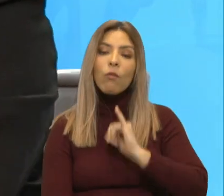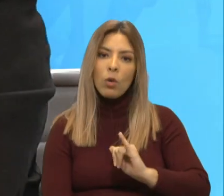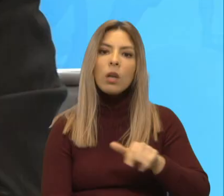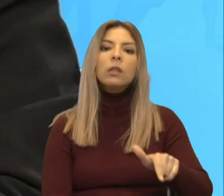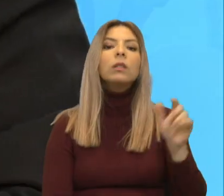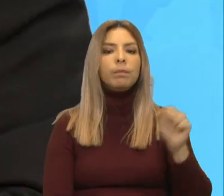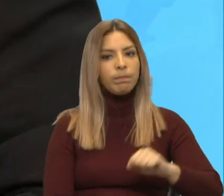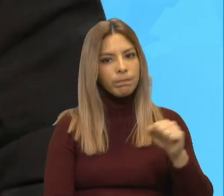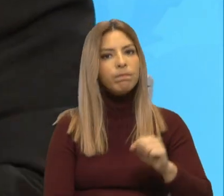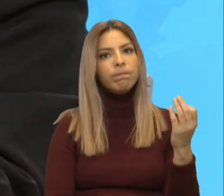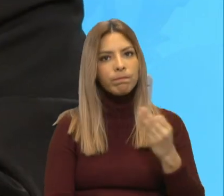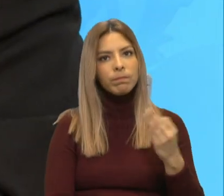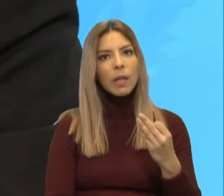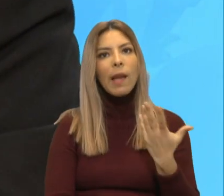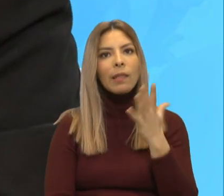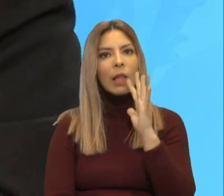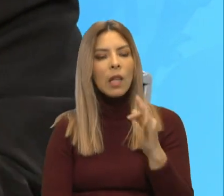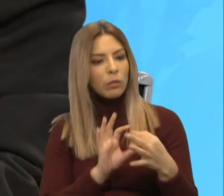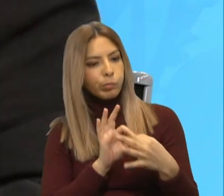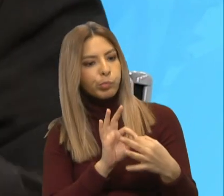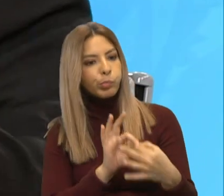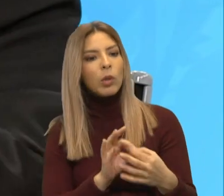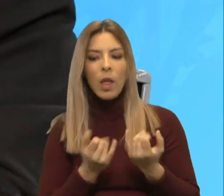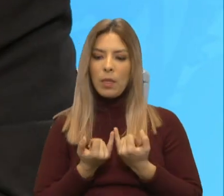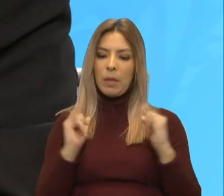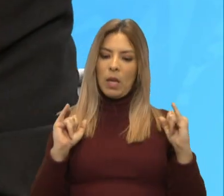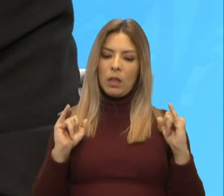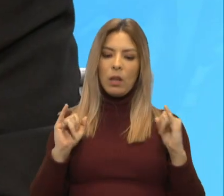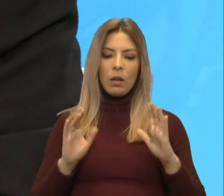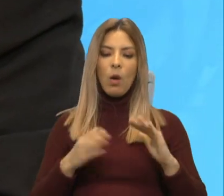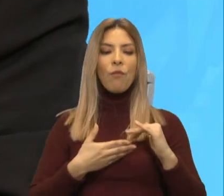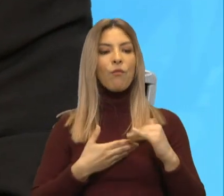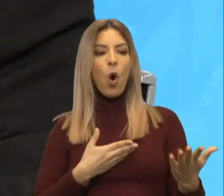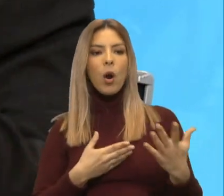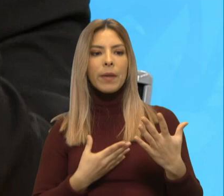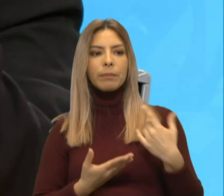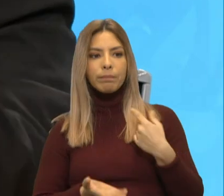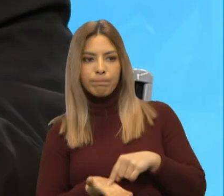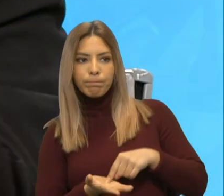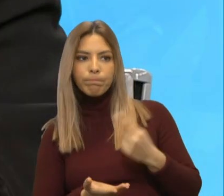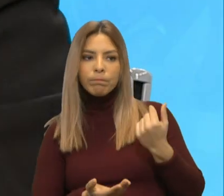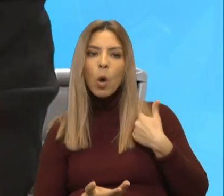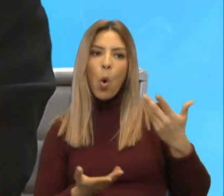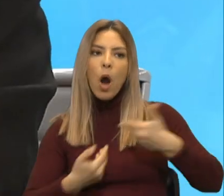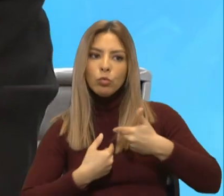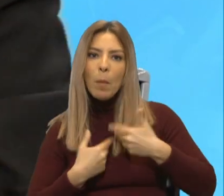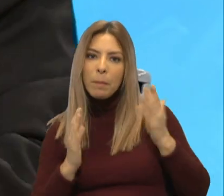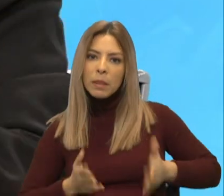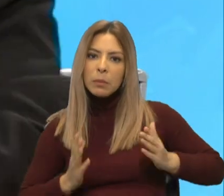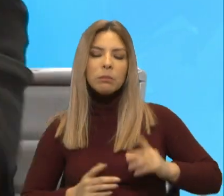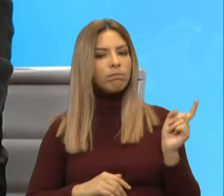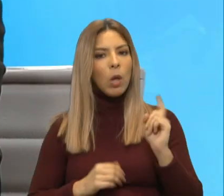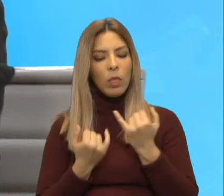outra prioridade, sem dúvida, é criar uma certa autossustentabilidade, não depender de fora totalmente, mas criar essa consciência que, embora